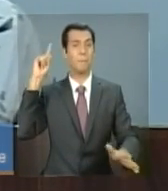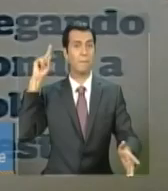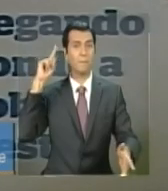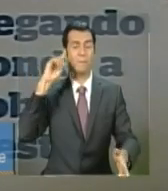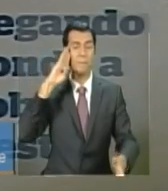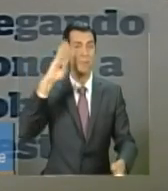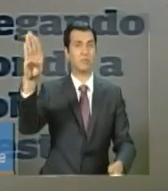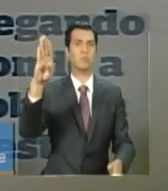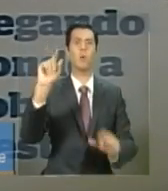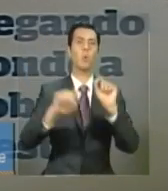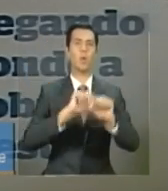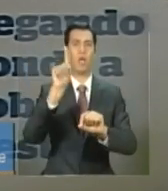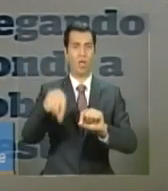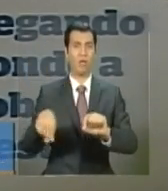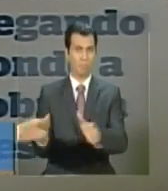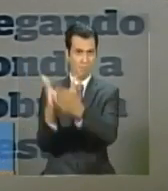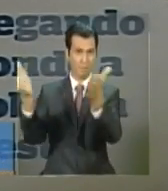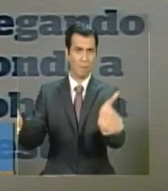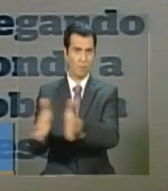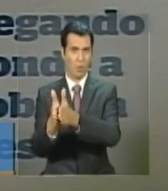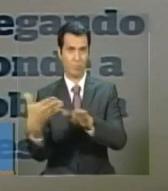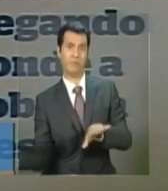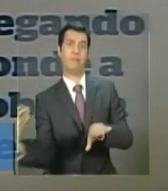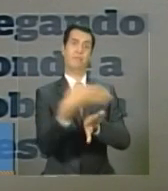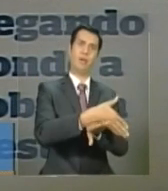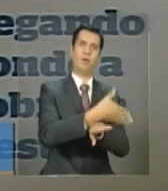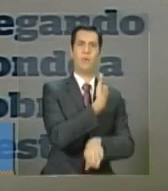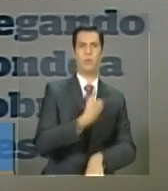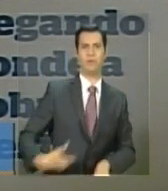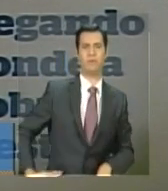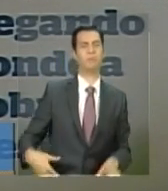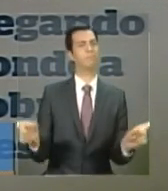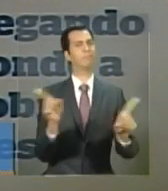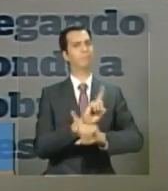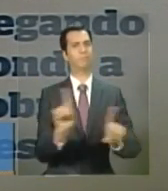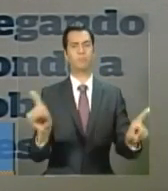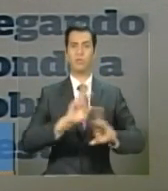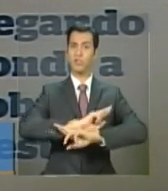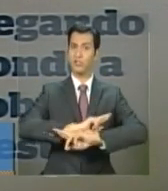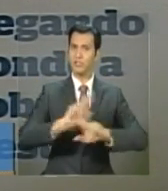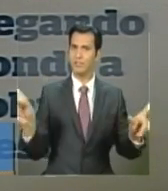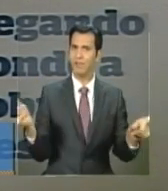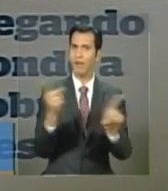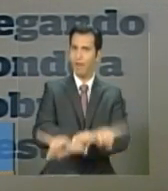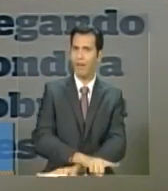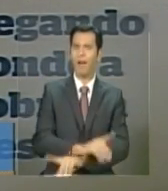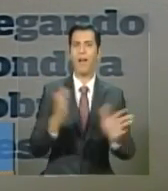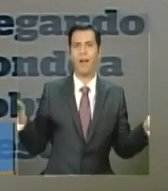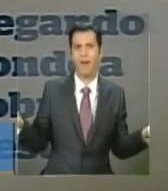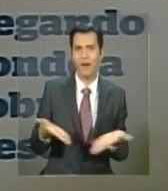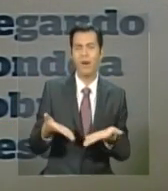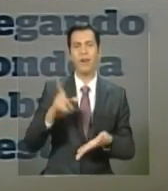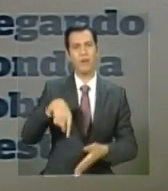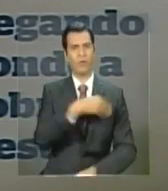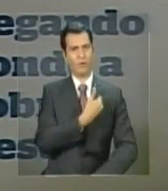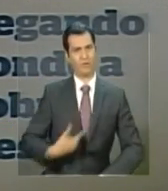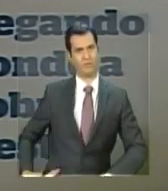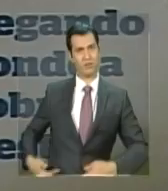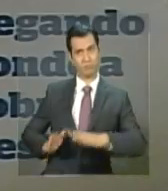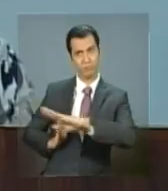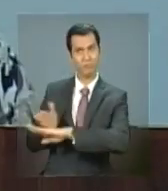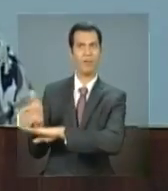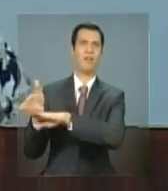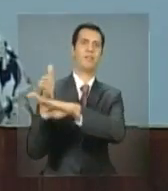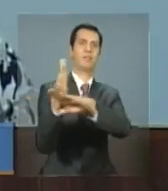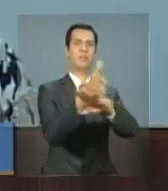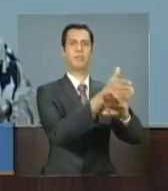pobre correndo atrás da ajuda do Estado, é o Estado chegando aonde a pobreza está. Esse conceito que organiza todo o plano, que a